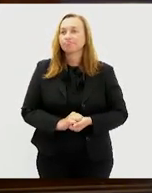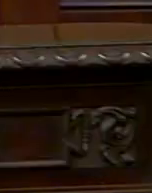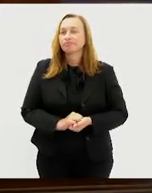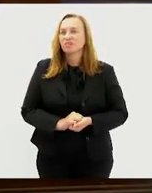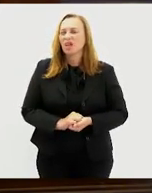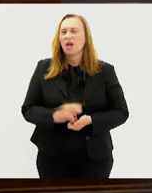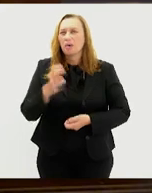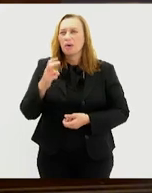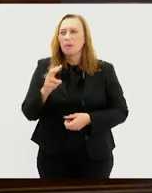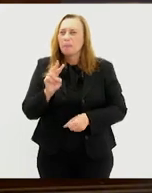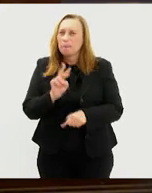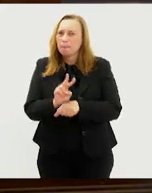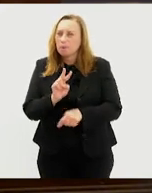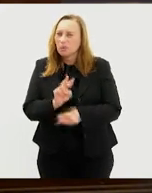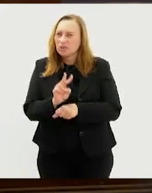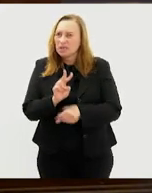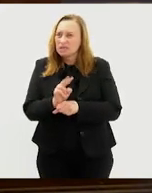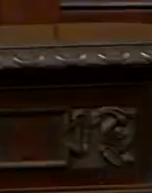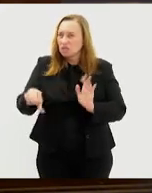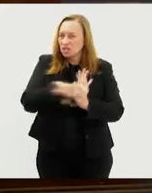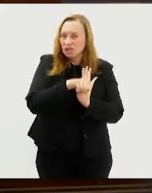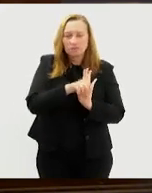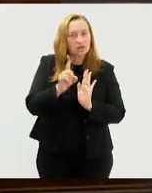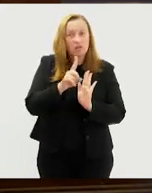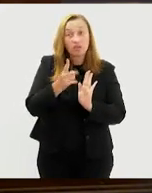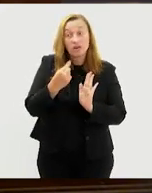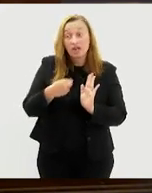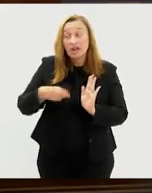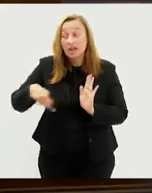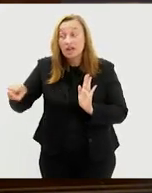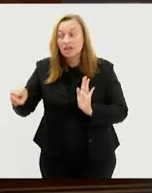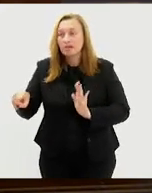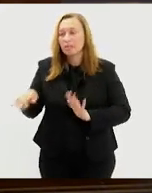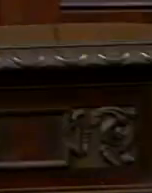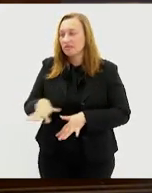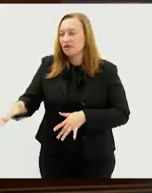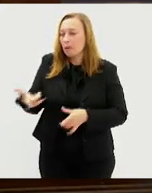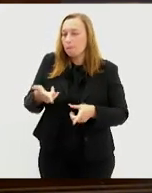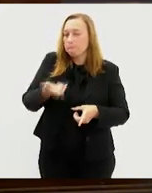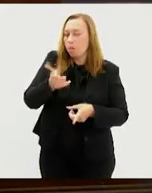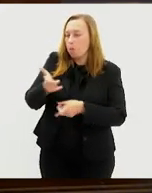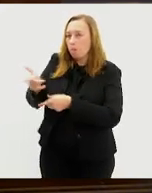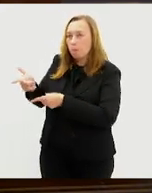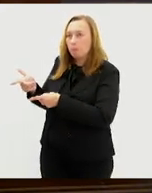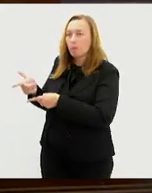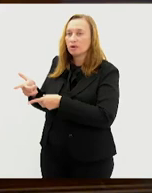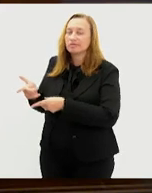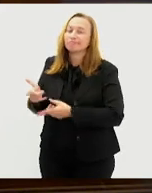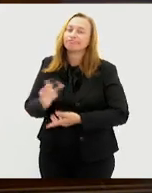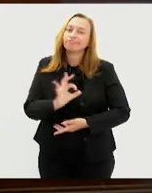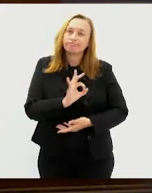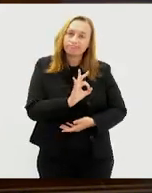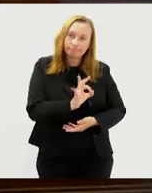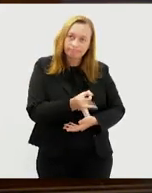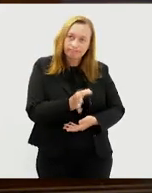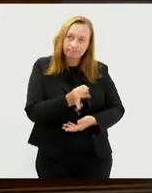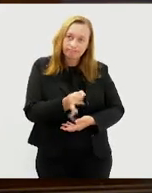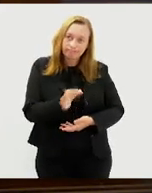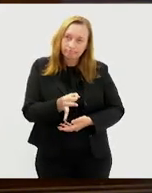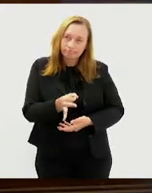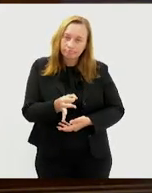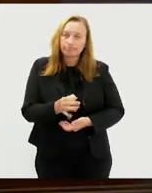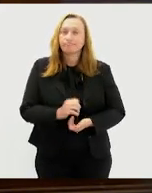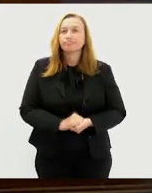crimes na verdade queer ir pra favela paraa Periferia dar tiros e evidentemente deixar a a